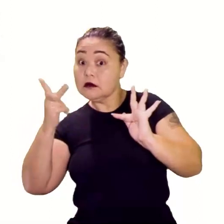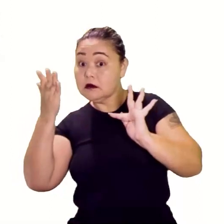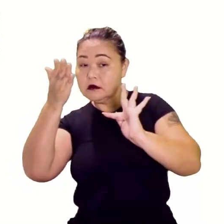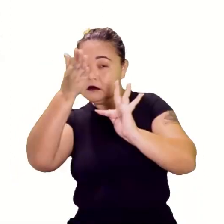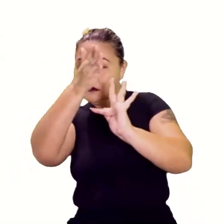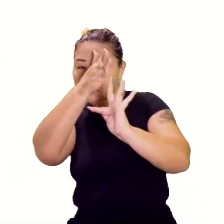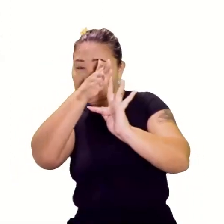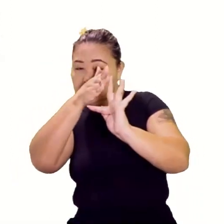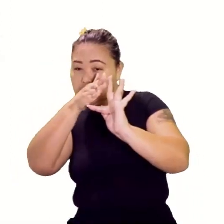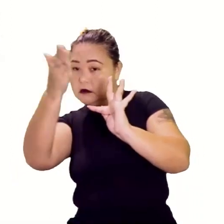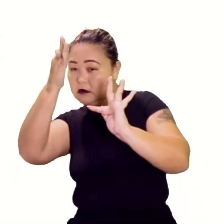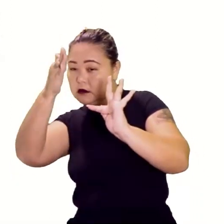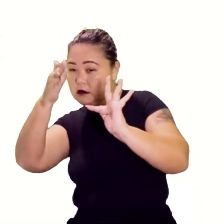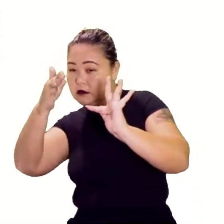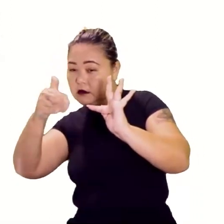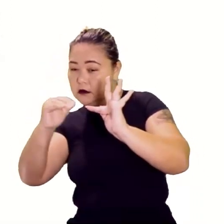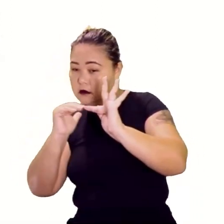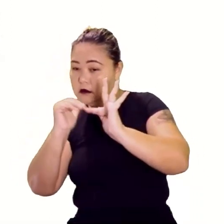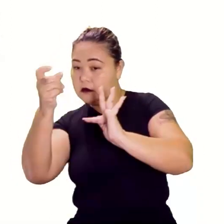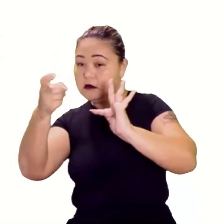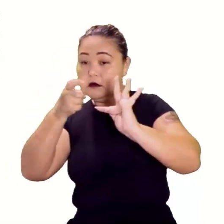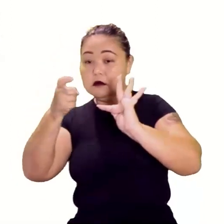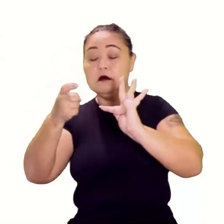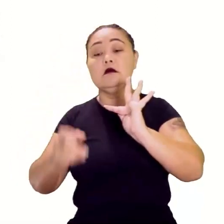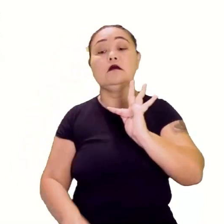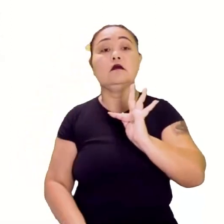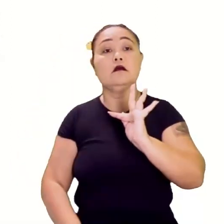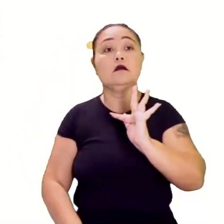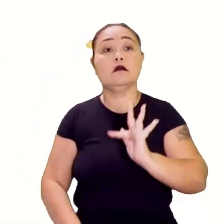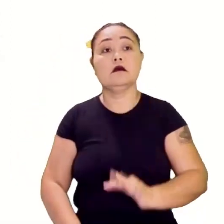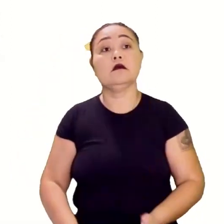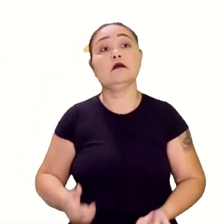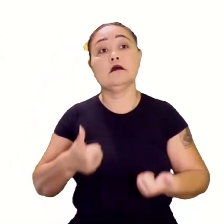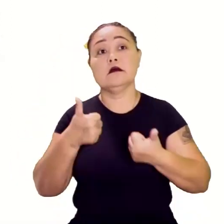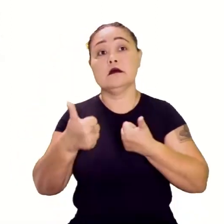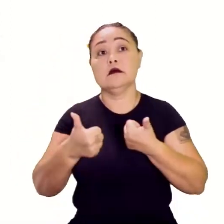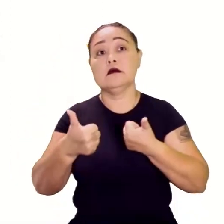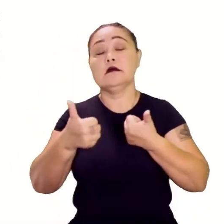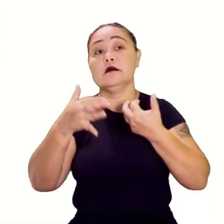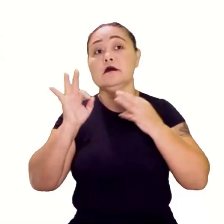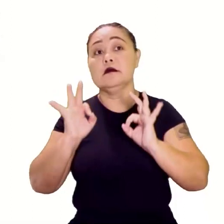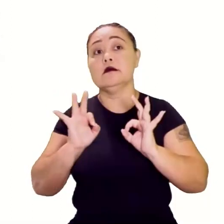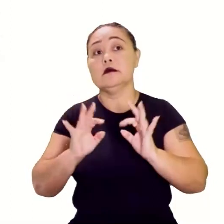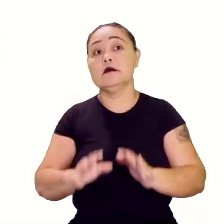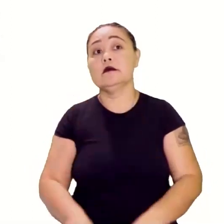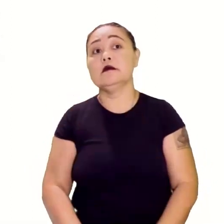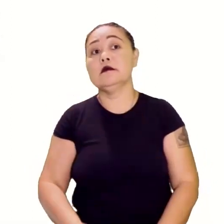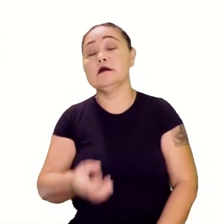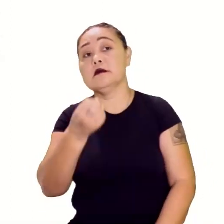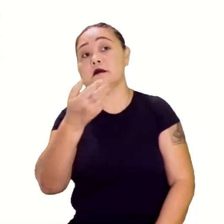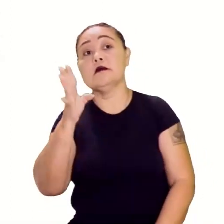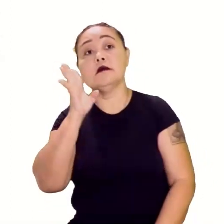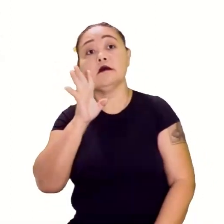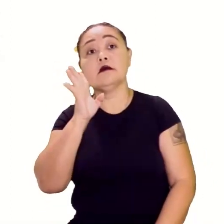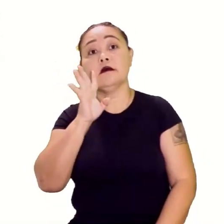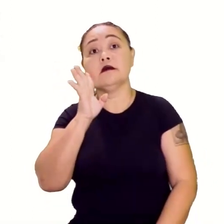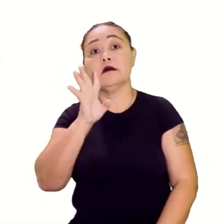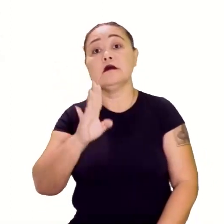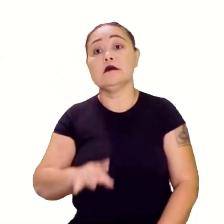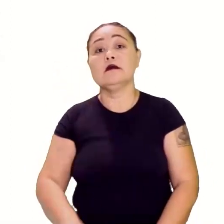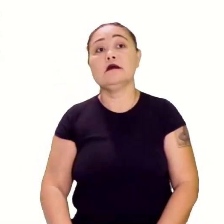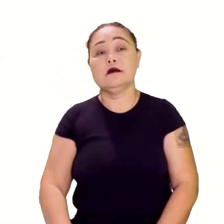né, os valores aí acima do eixo X. Beleza? Beleza. Muito legal,